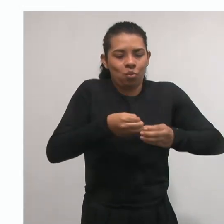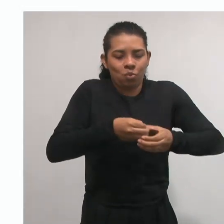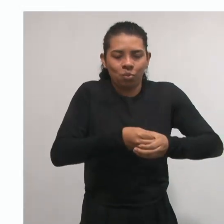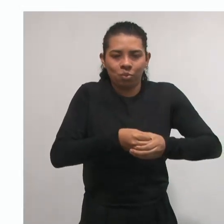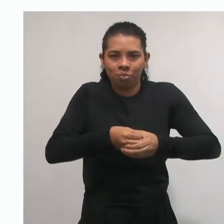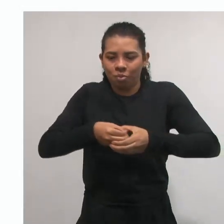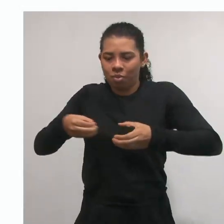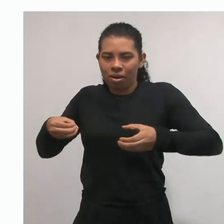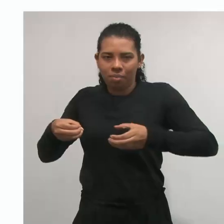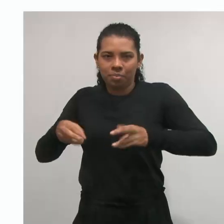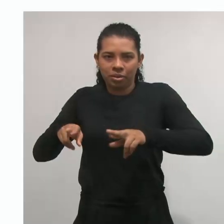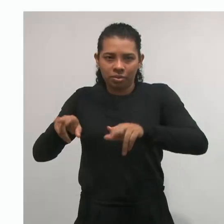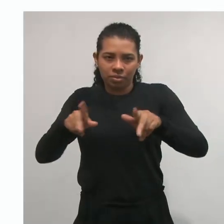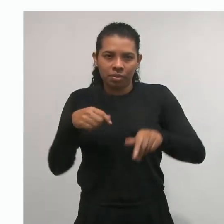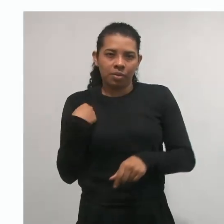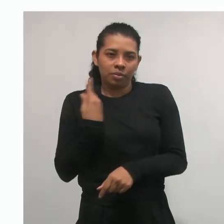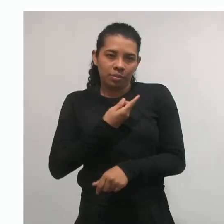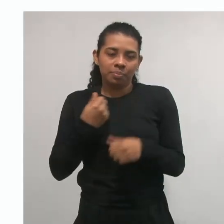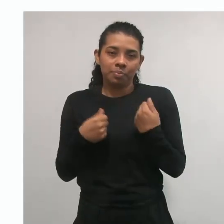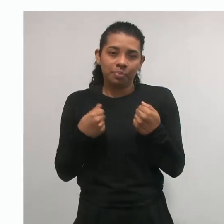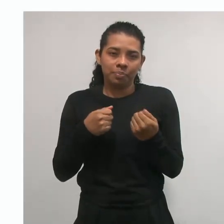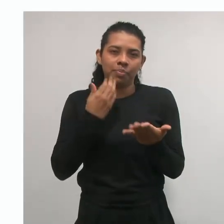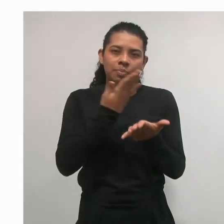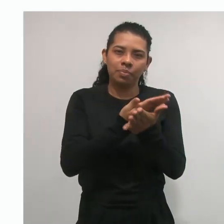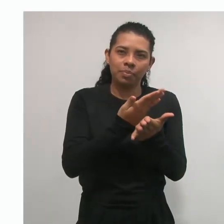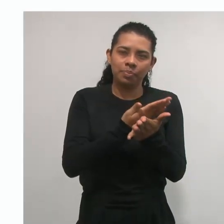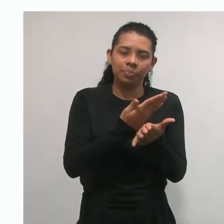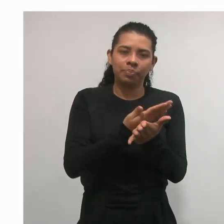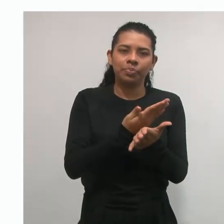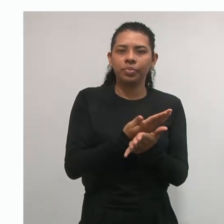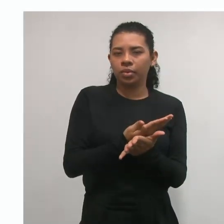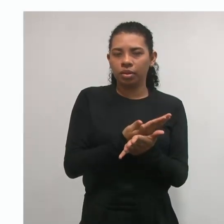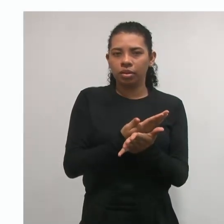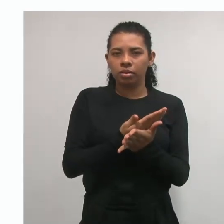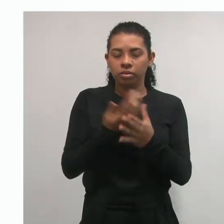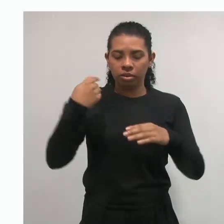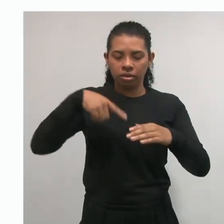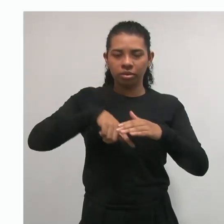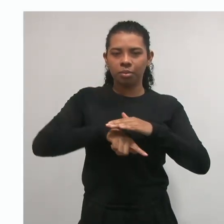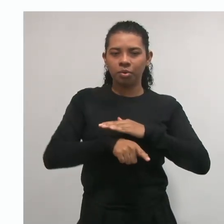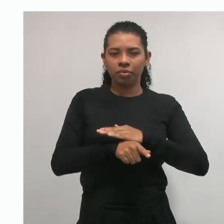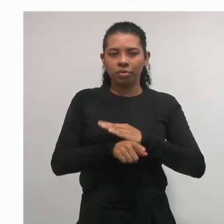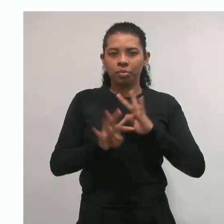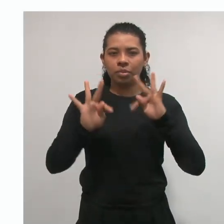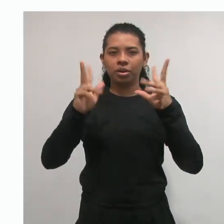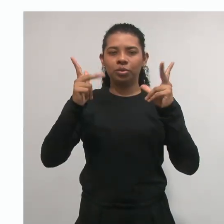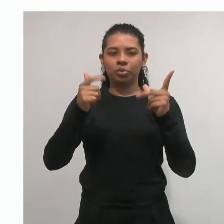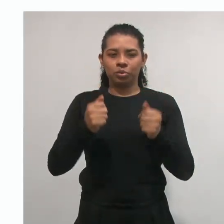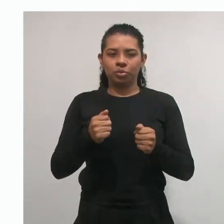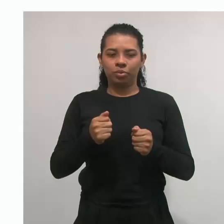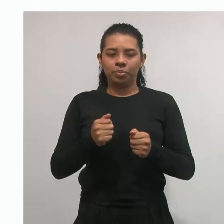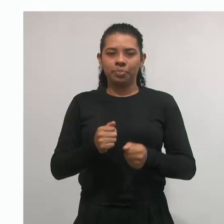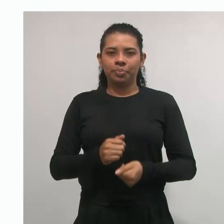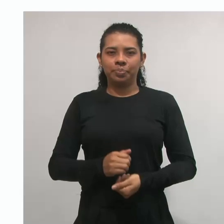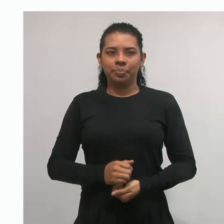também conhecer, né, se aprofundar um pouco mais sobre essa metodologia que é